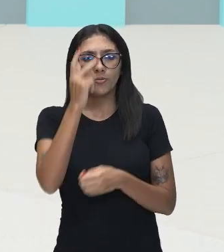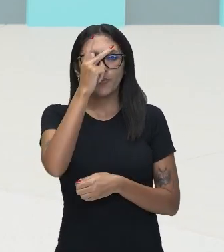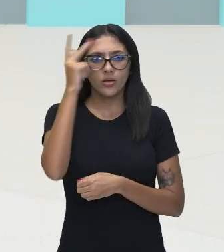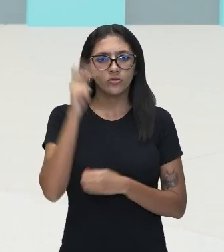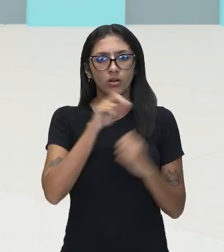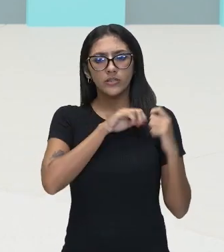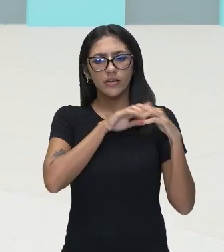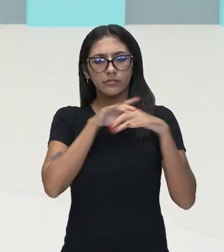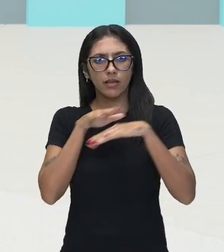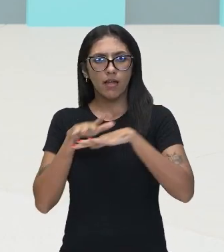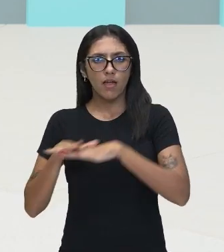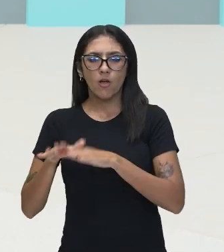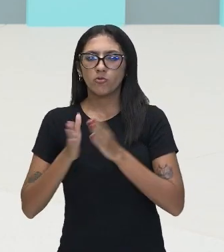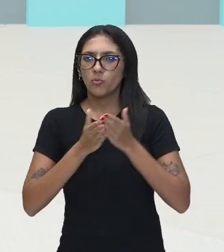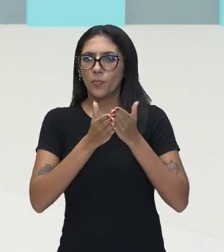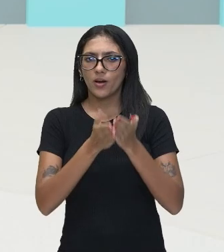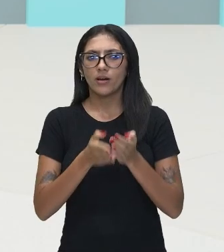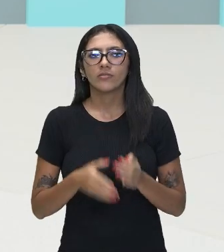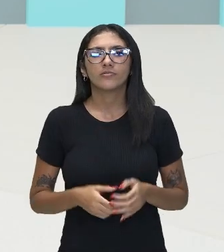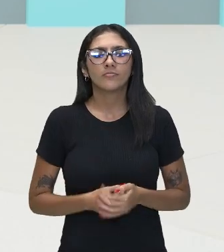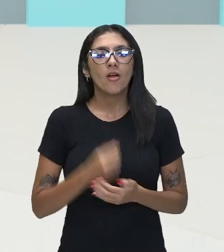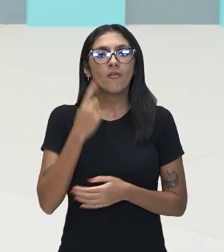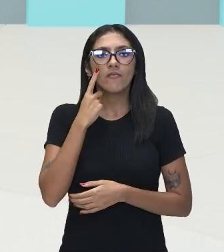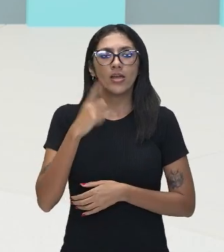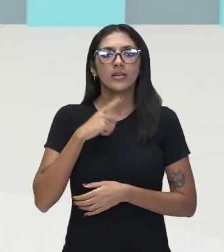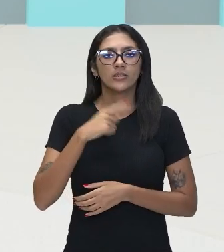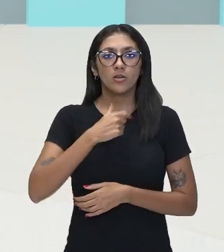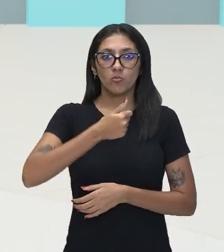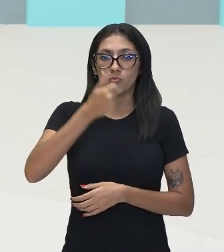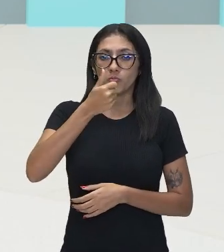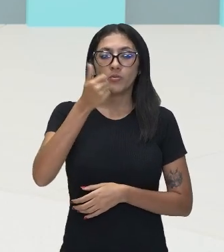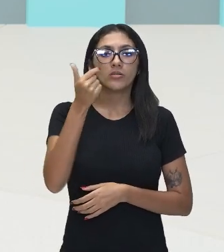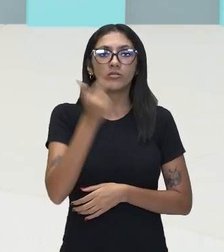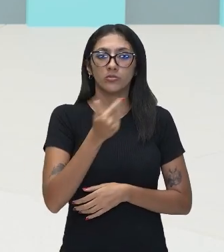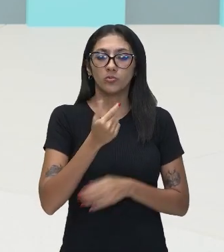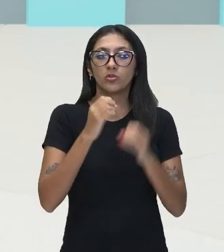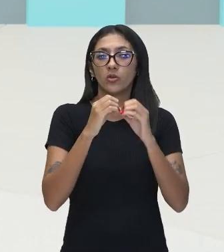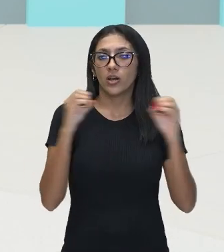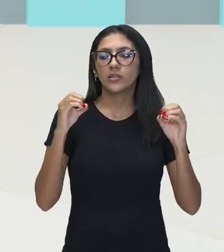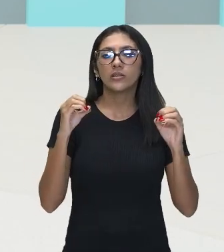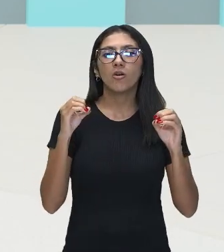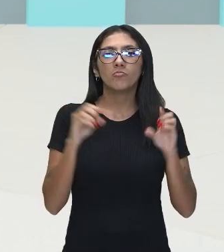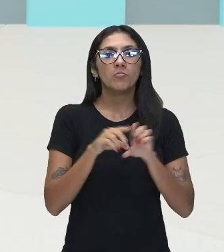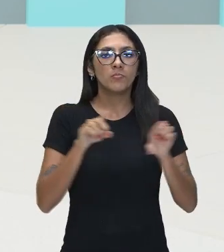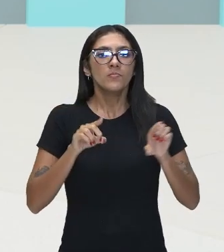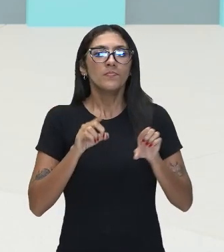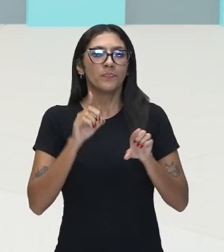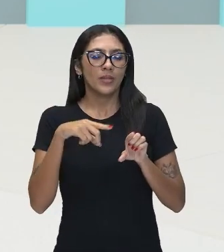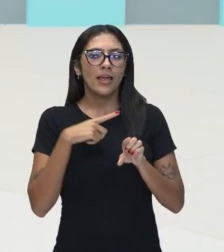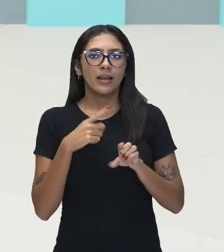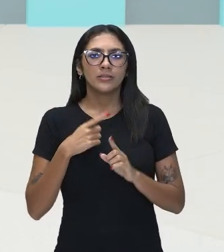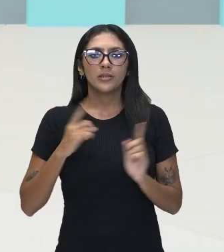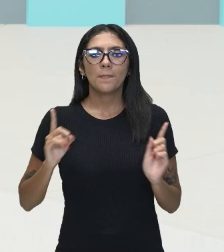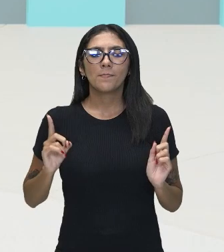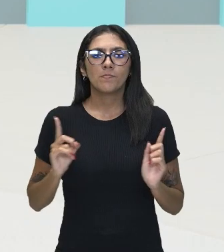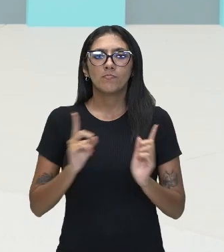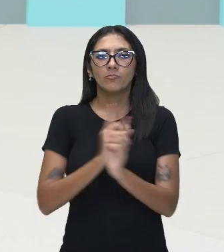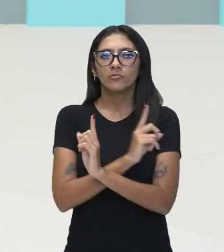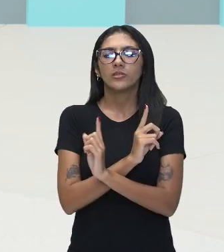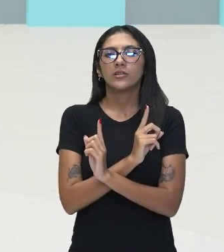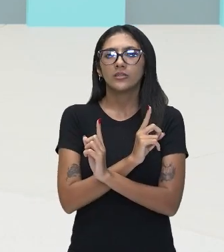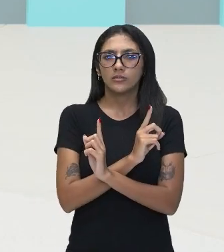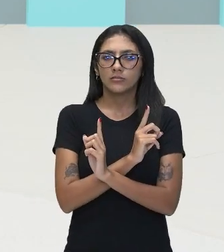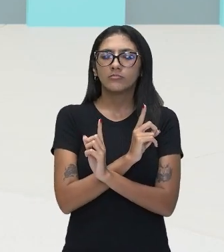você tem duas orações, só que não estão na ordem direta, estão na ordem inversa, na ordem